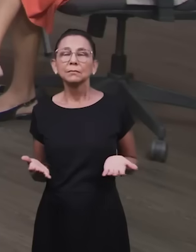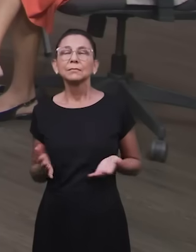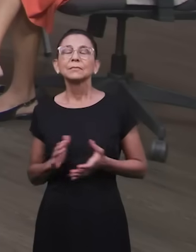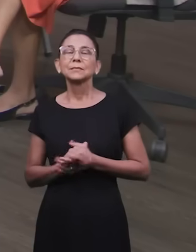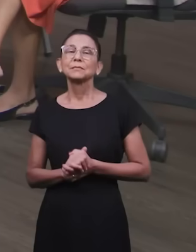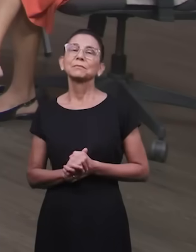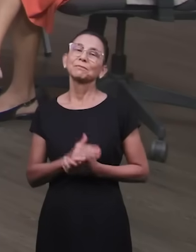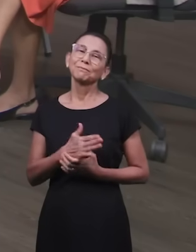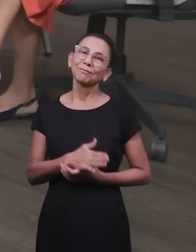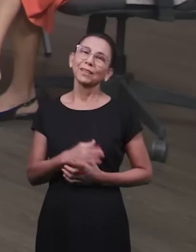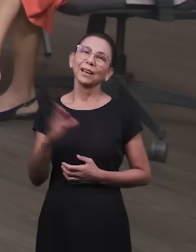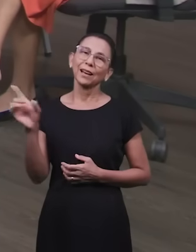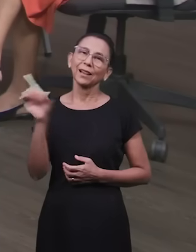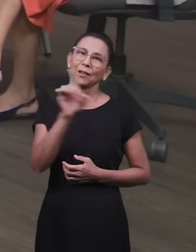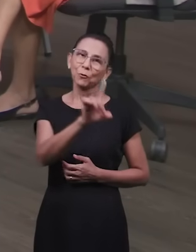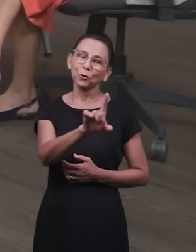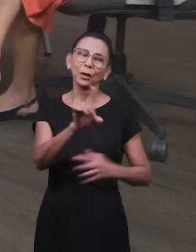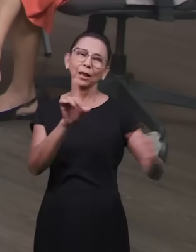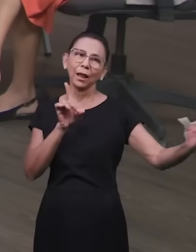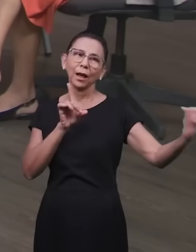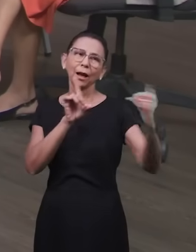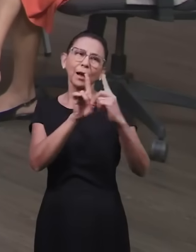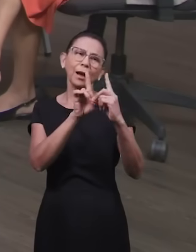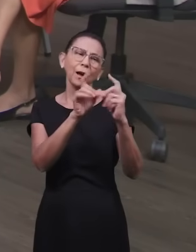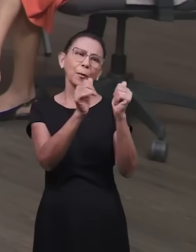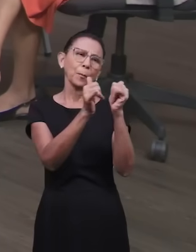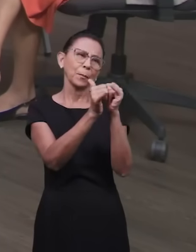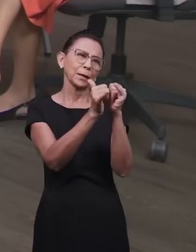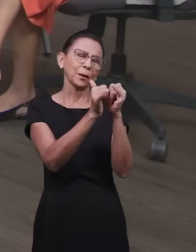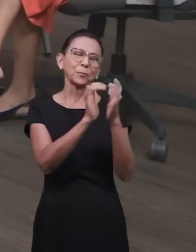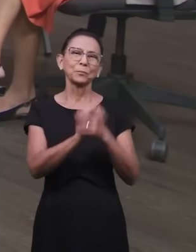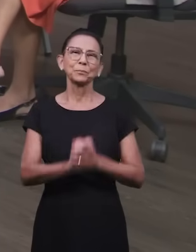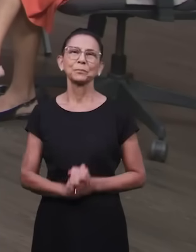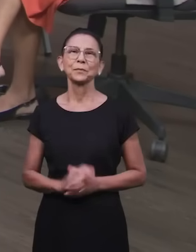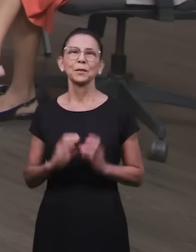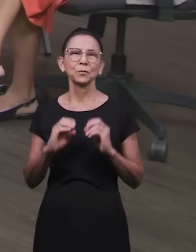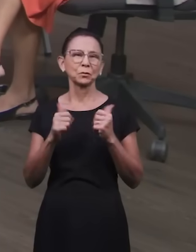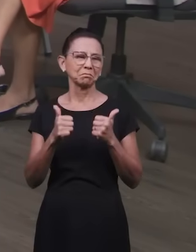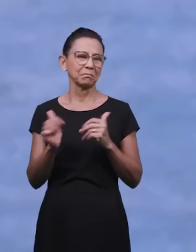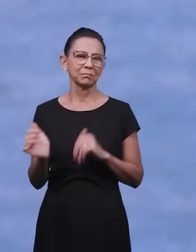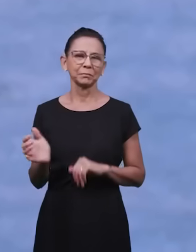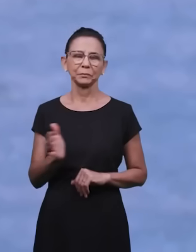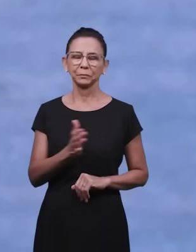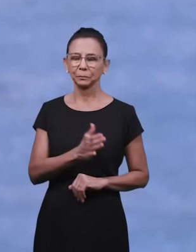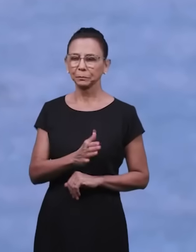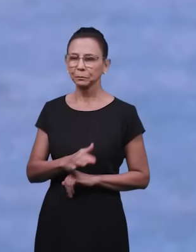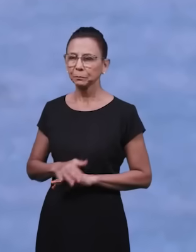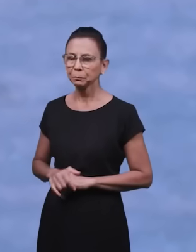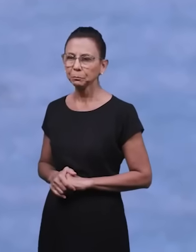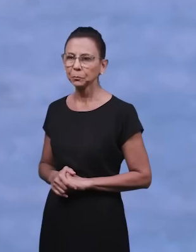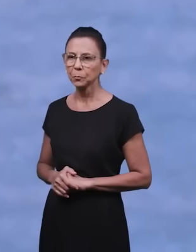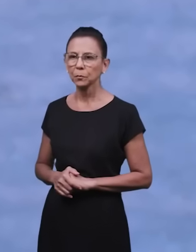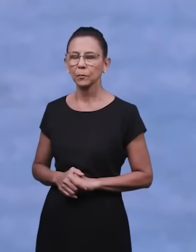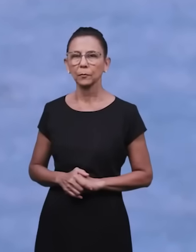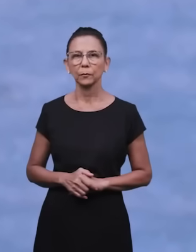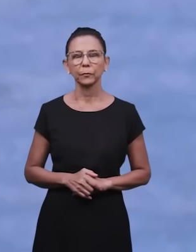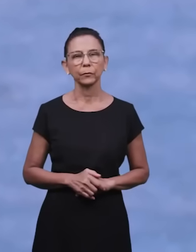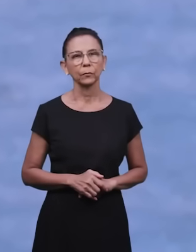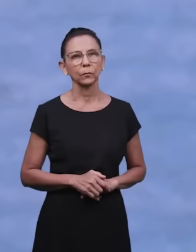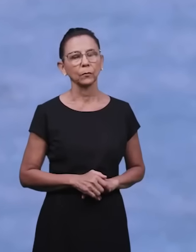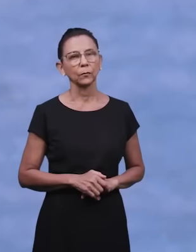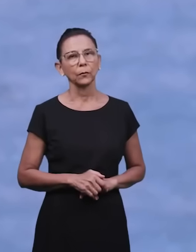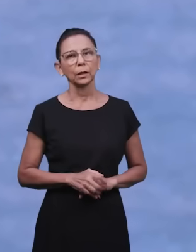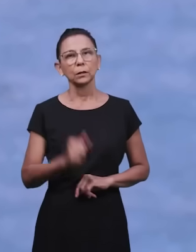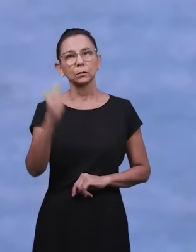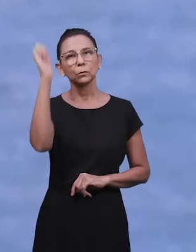tornaram grandes amigas, assim, para a gente concluir aqui. Agora, olha só, Andressa, a gente tem a participação de